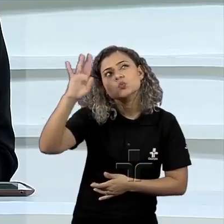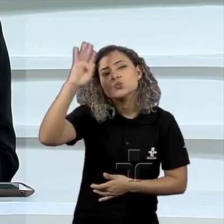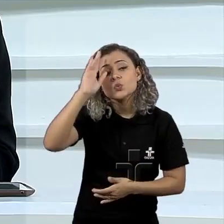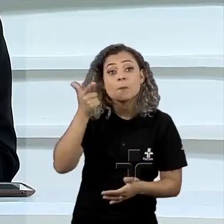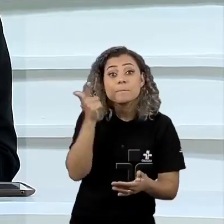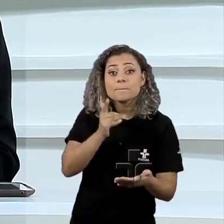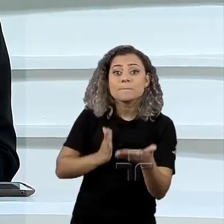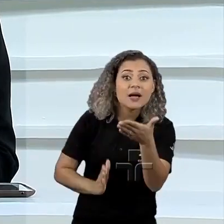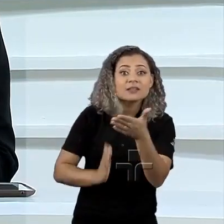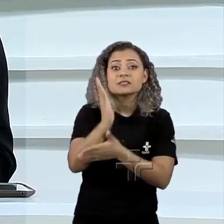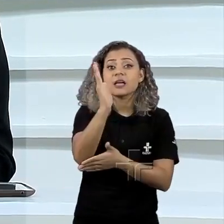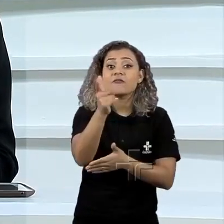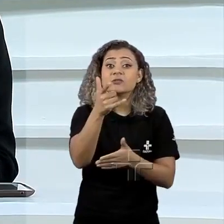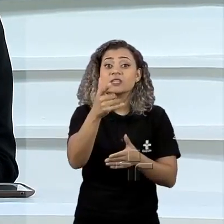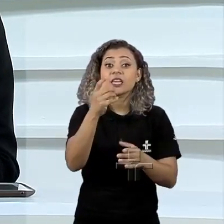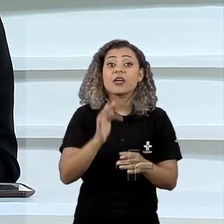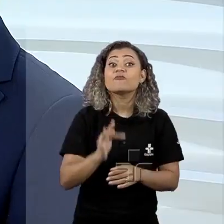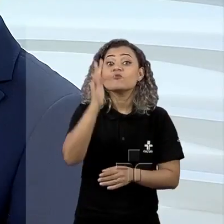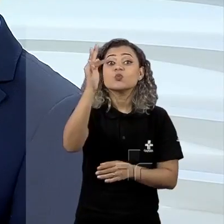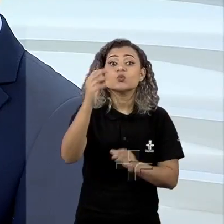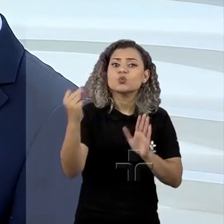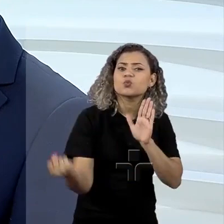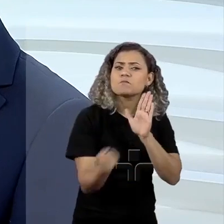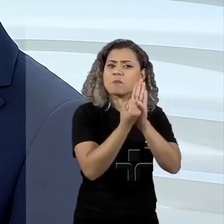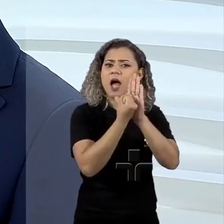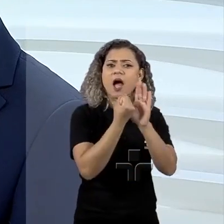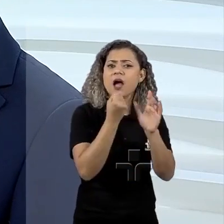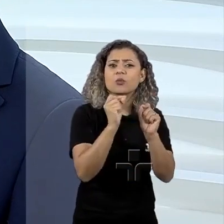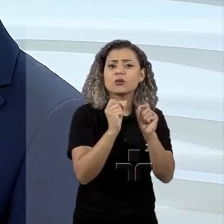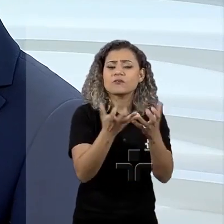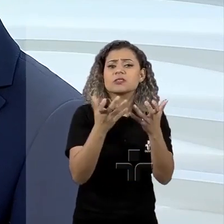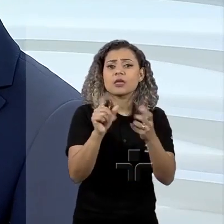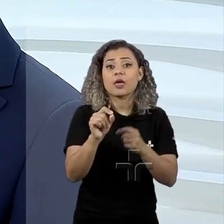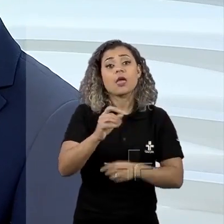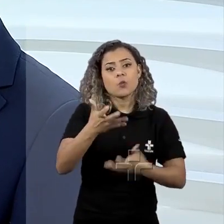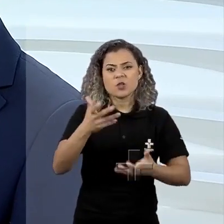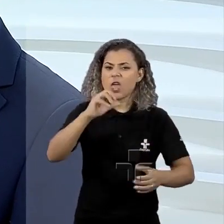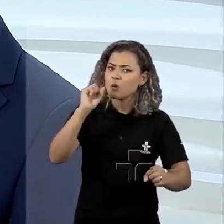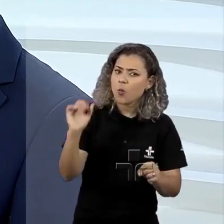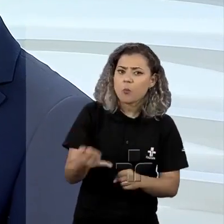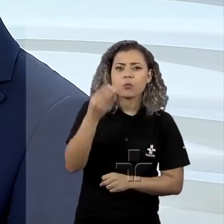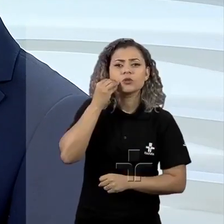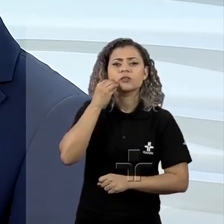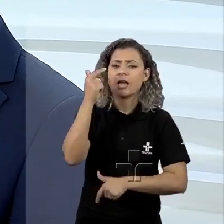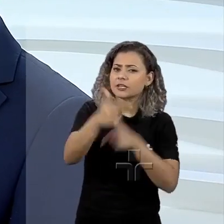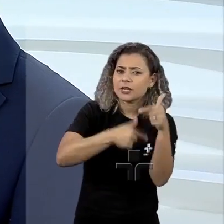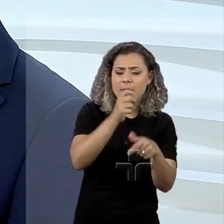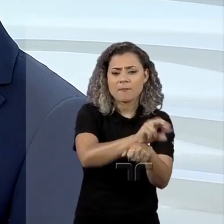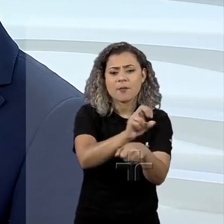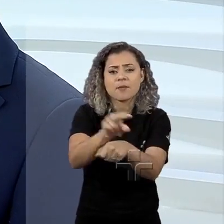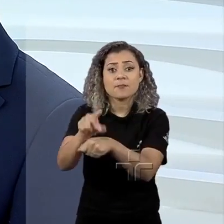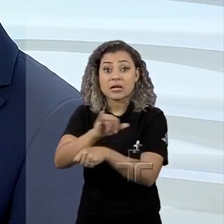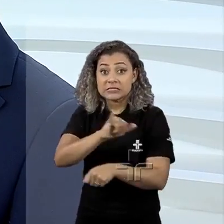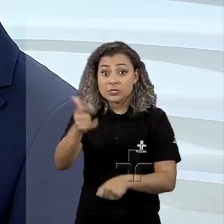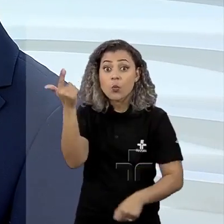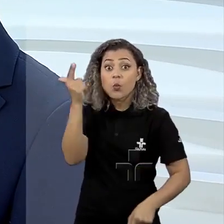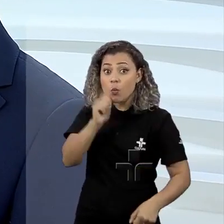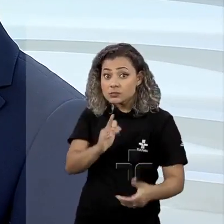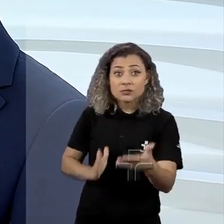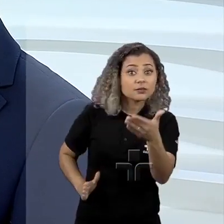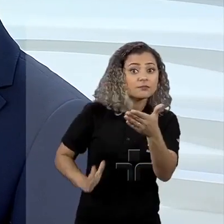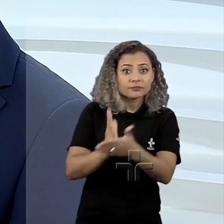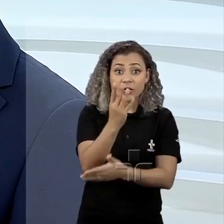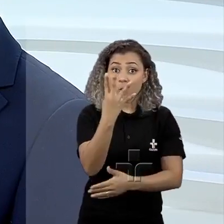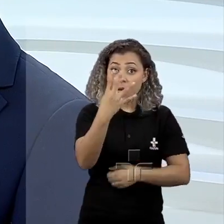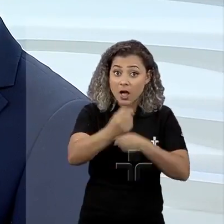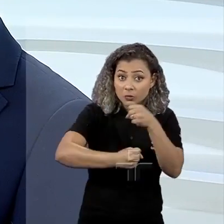gostaria de ser lembrado na história. Um grande gerador de empregos e de oportunidades. Se eu terminar o meu mandato com 4